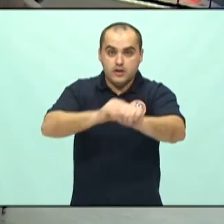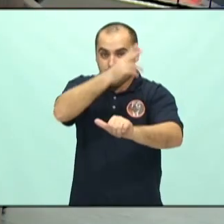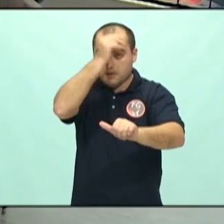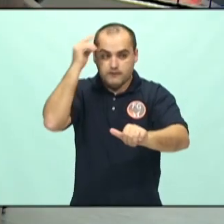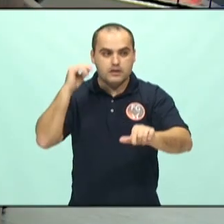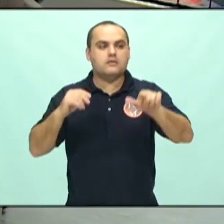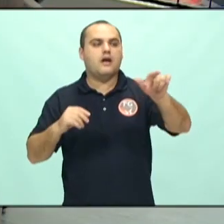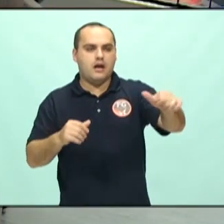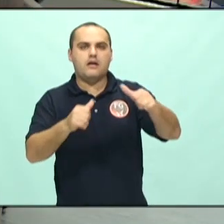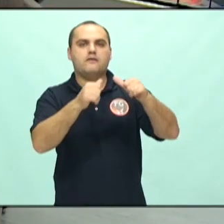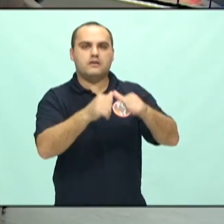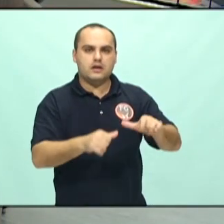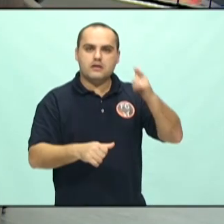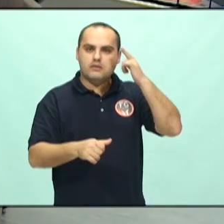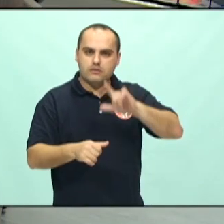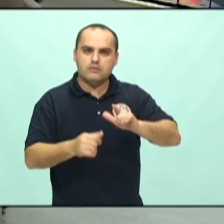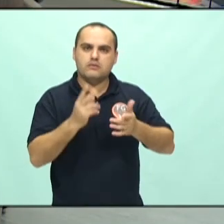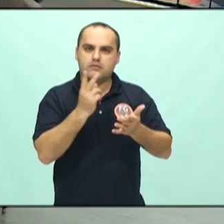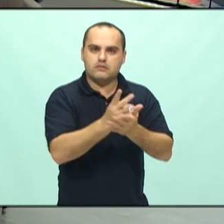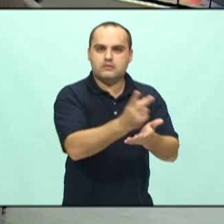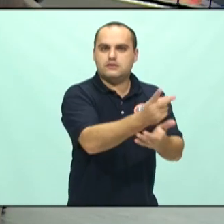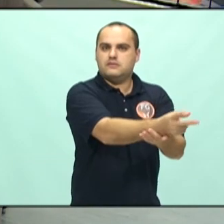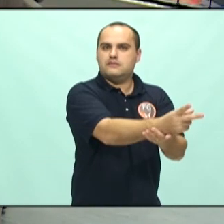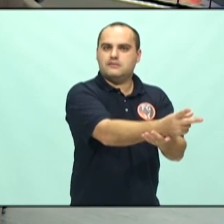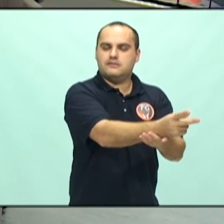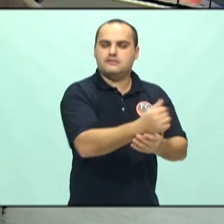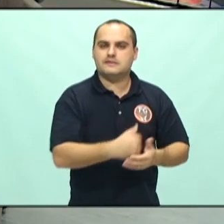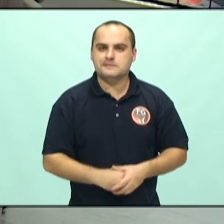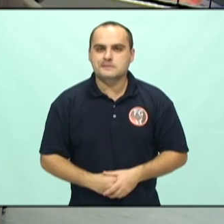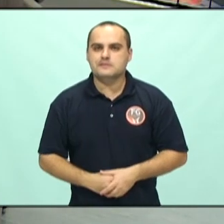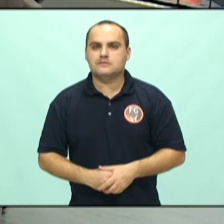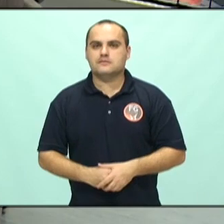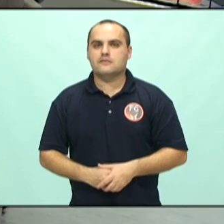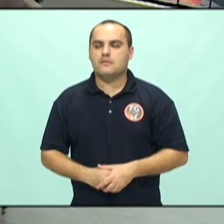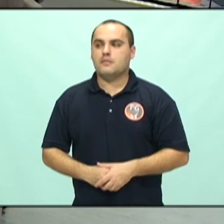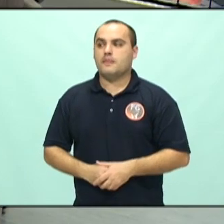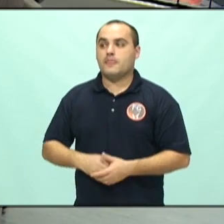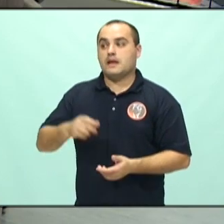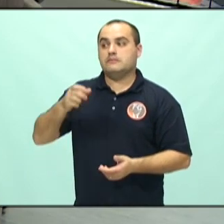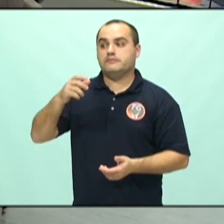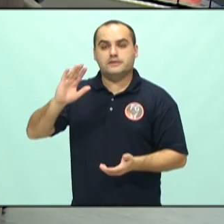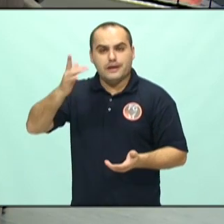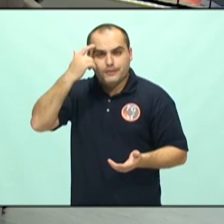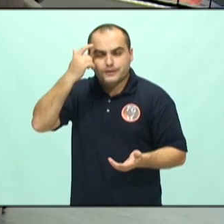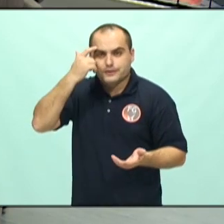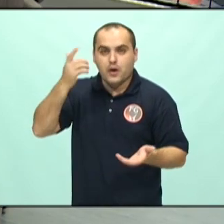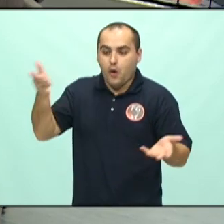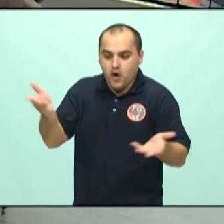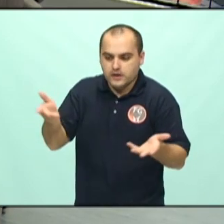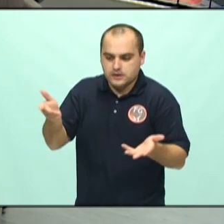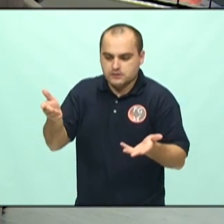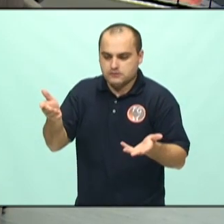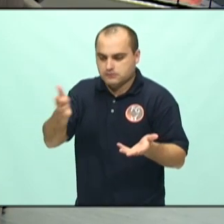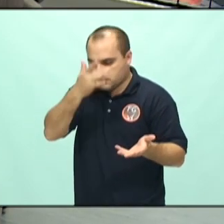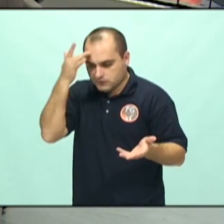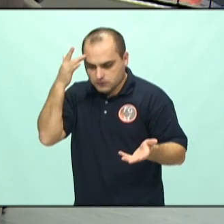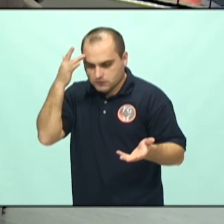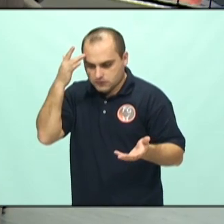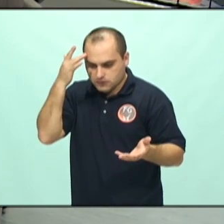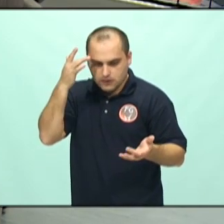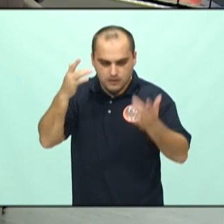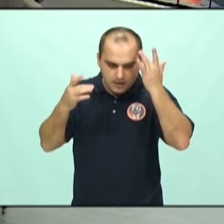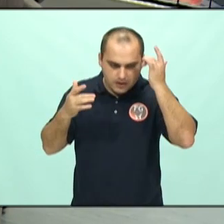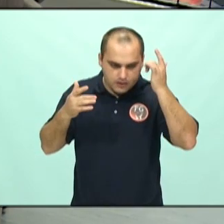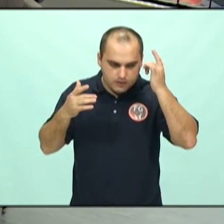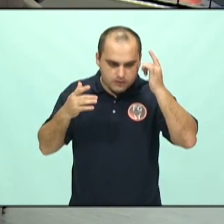continuar fazendo aquela atividade. Já pensou? Hoje é uma pessoa, amanhã é outra, amanhã é outra. Que vínculo que